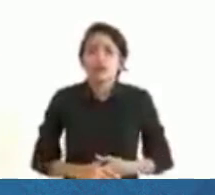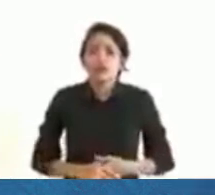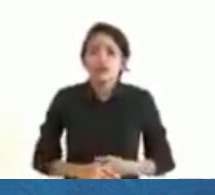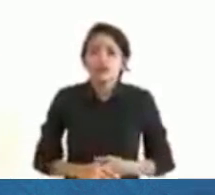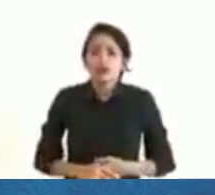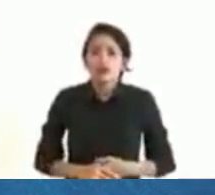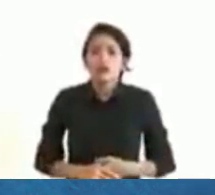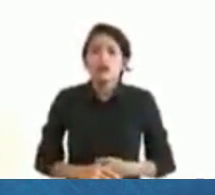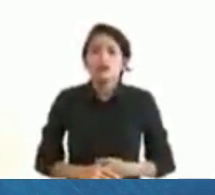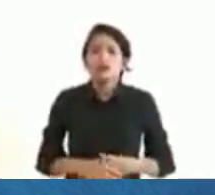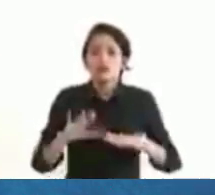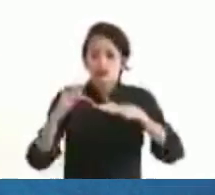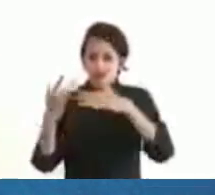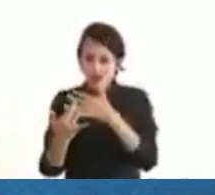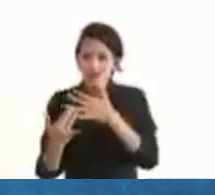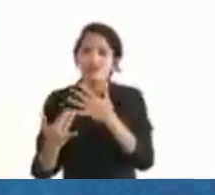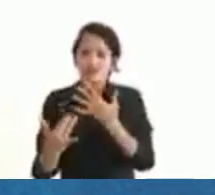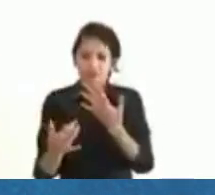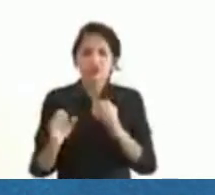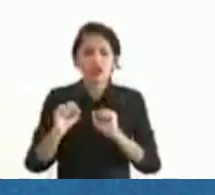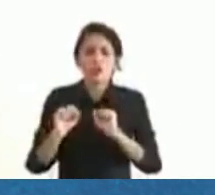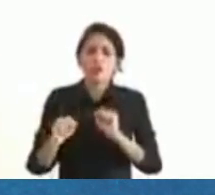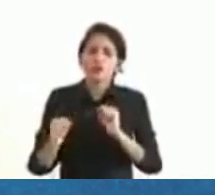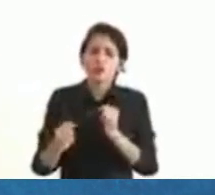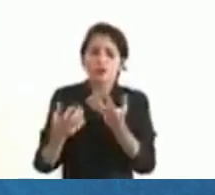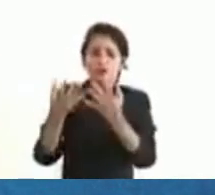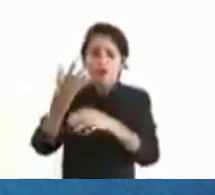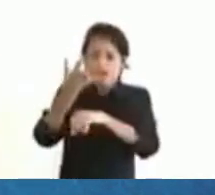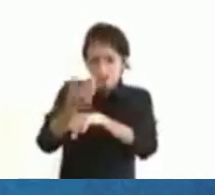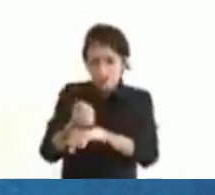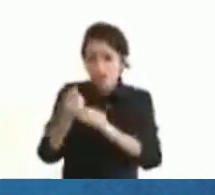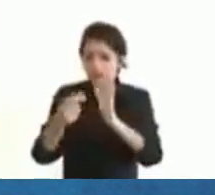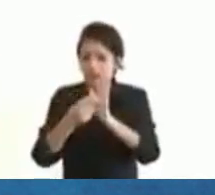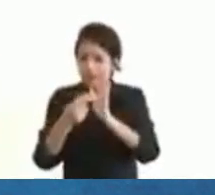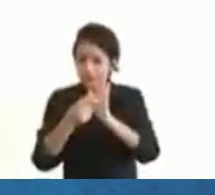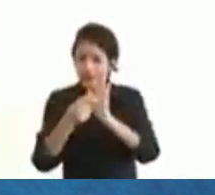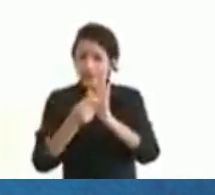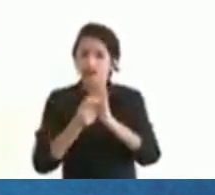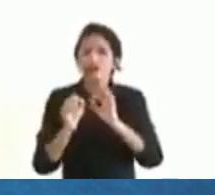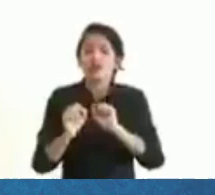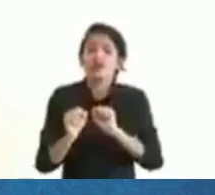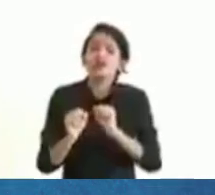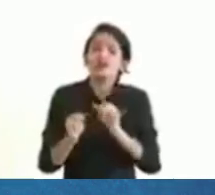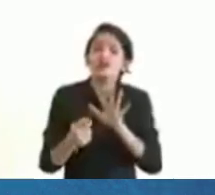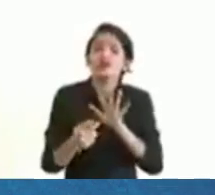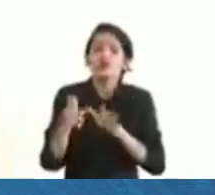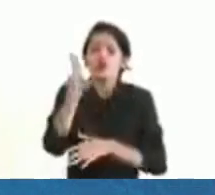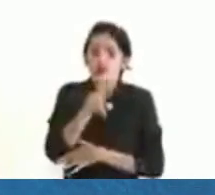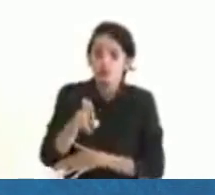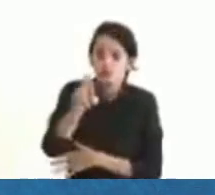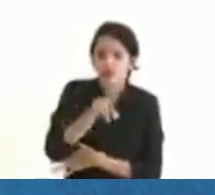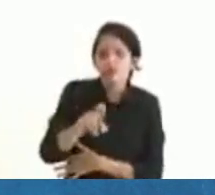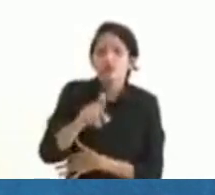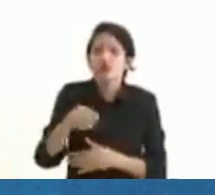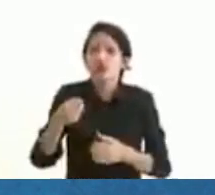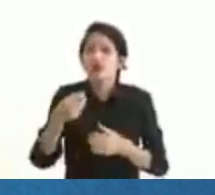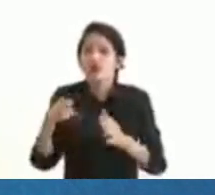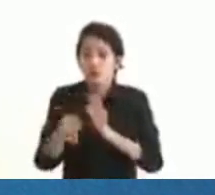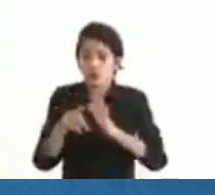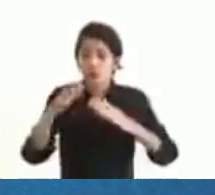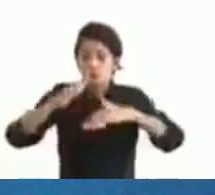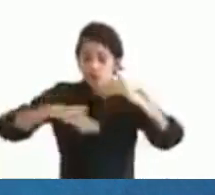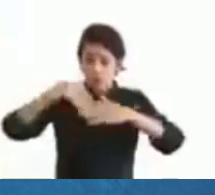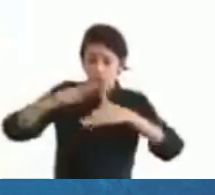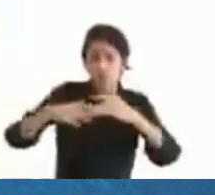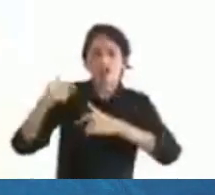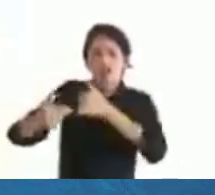Formas do Ministério, vocês já podem baixar o aplicativo, os gestores já podem demandar a utilização pelos seus profissionais que estão